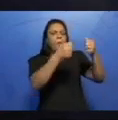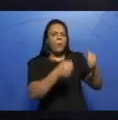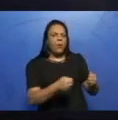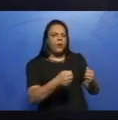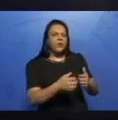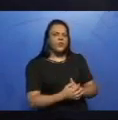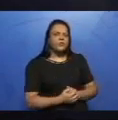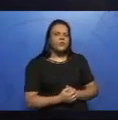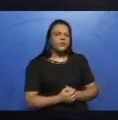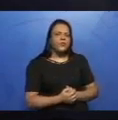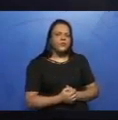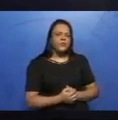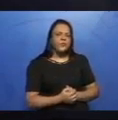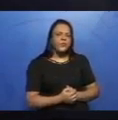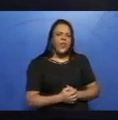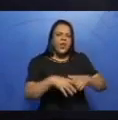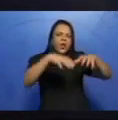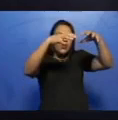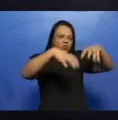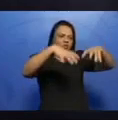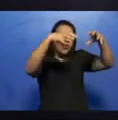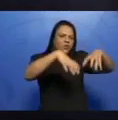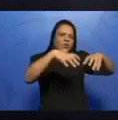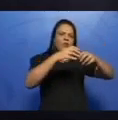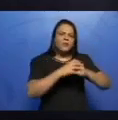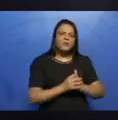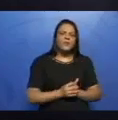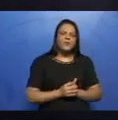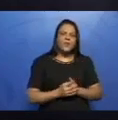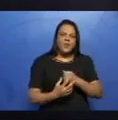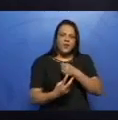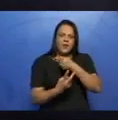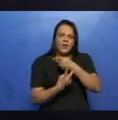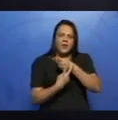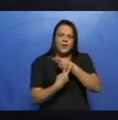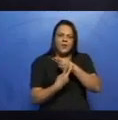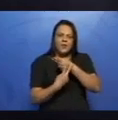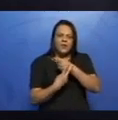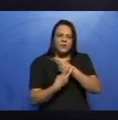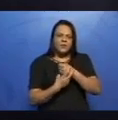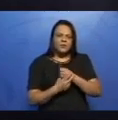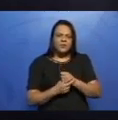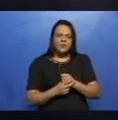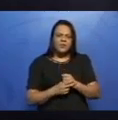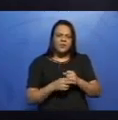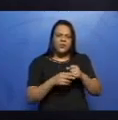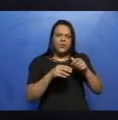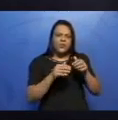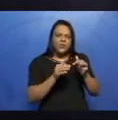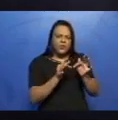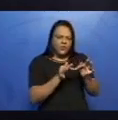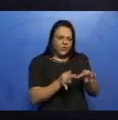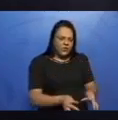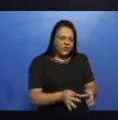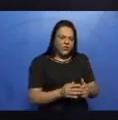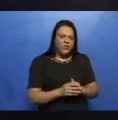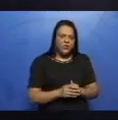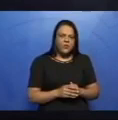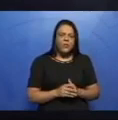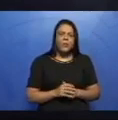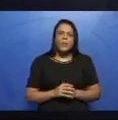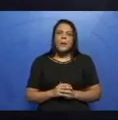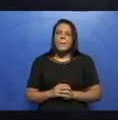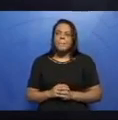acompanhando, auxiliando o chover, o verbo que está até no infinitivo, indicando tudo o quê? Uma